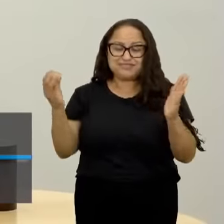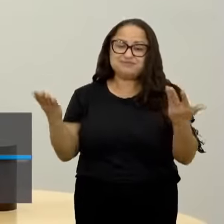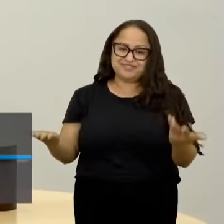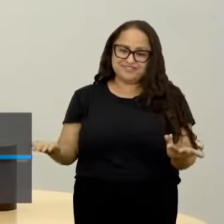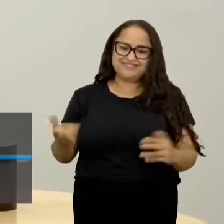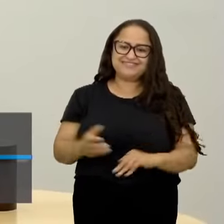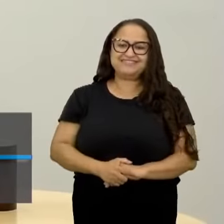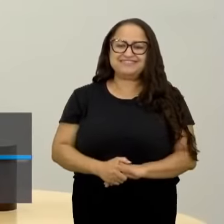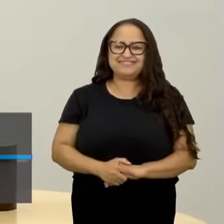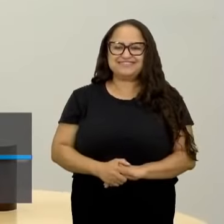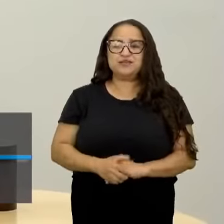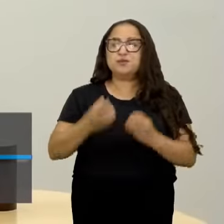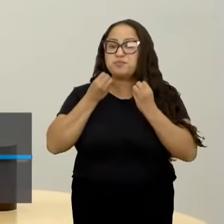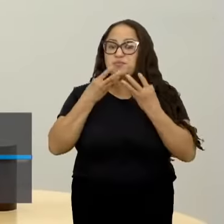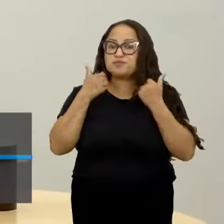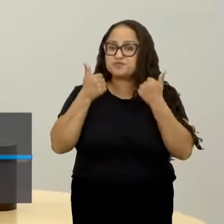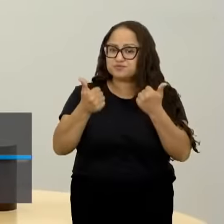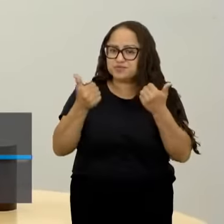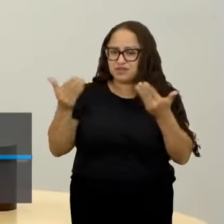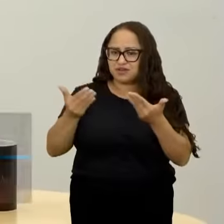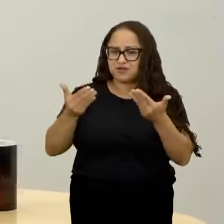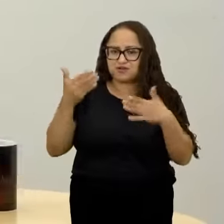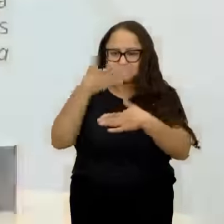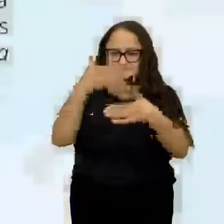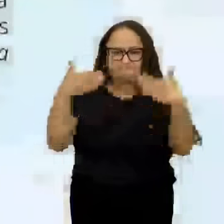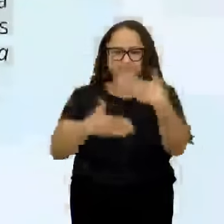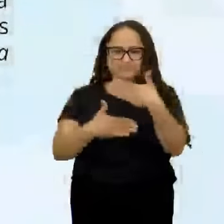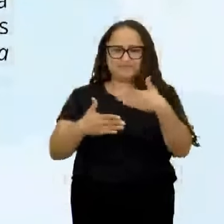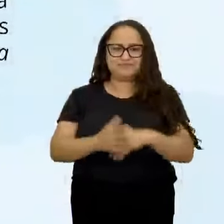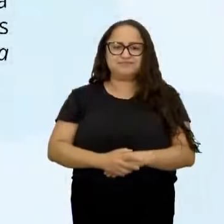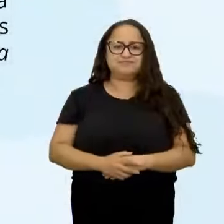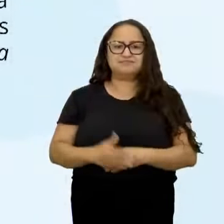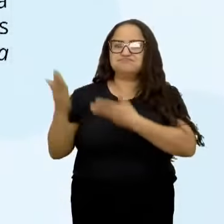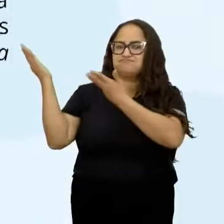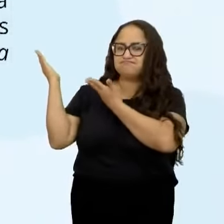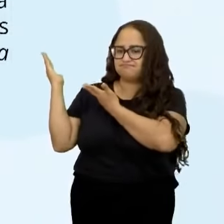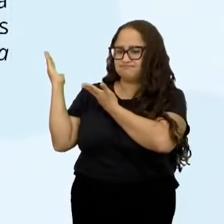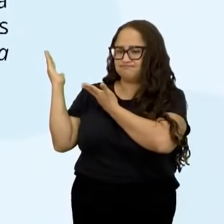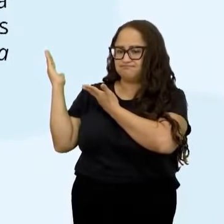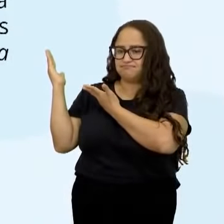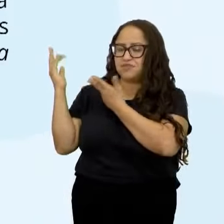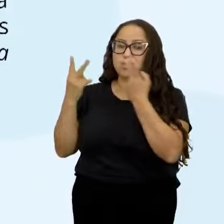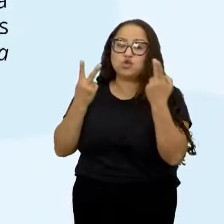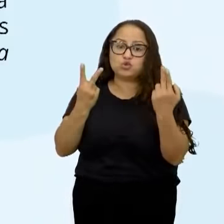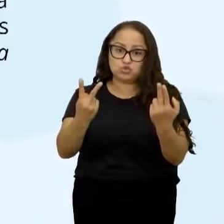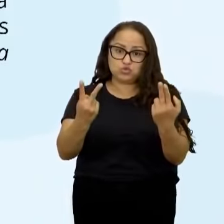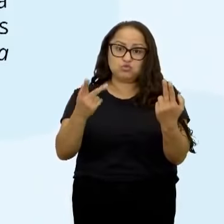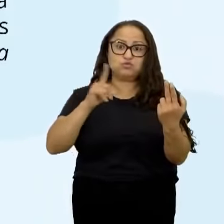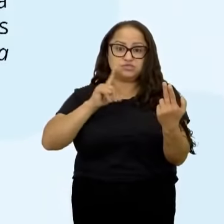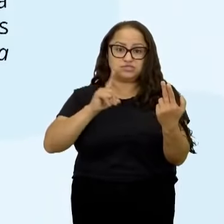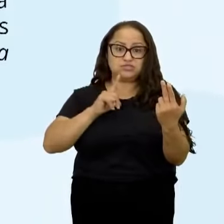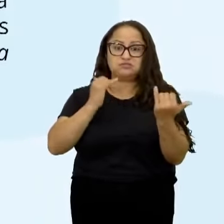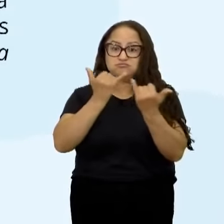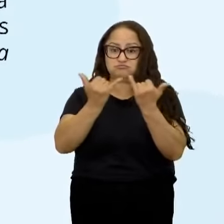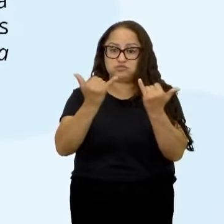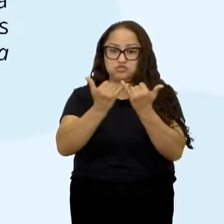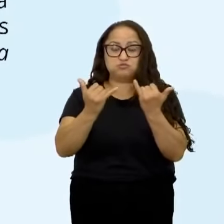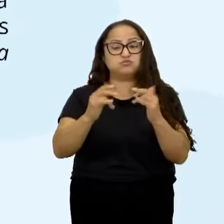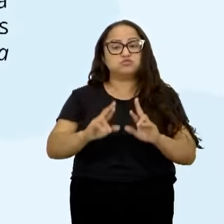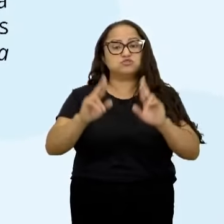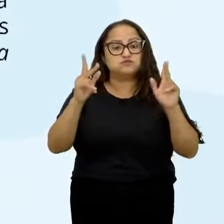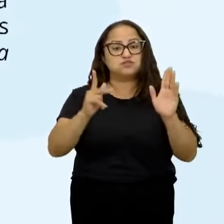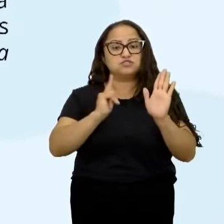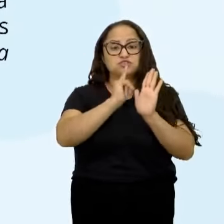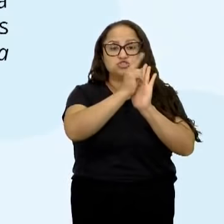aqui no cnsp muito bem agora vamos pra próxima tela a mesma obra duas versões então a gente está trabalhando ao